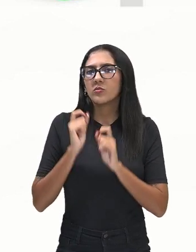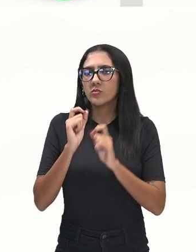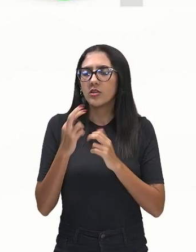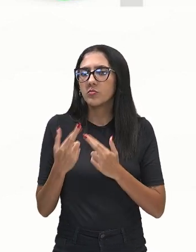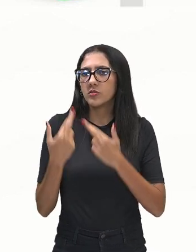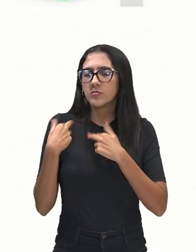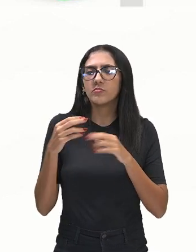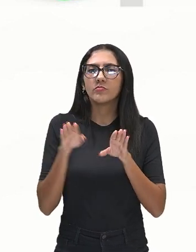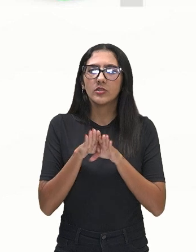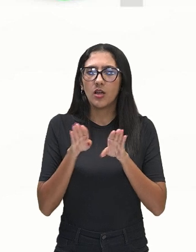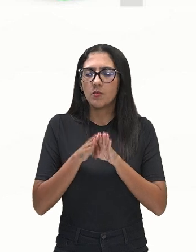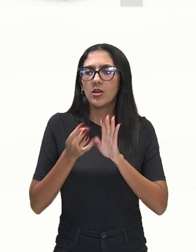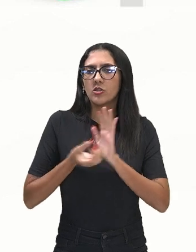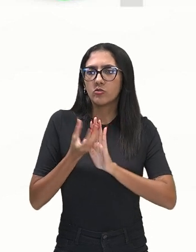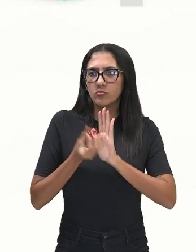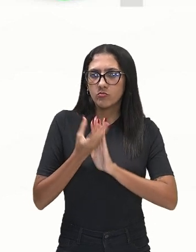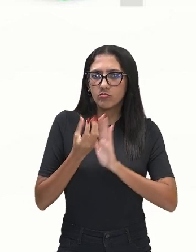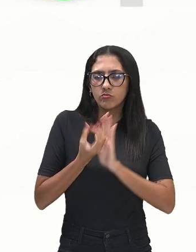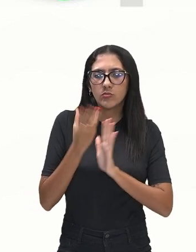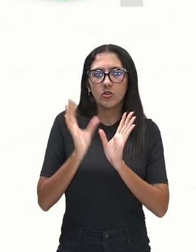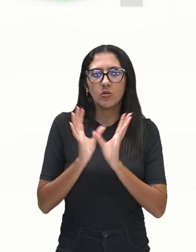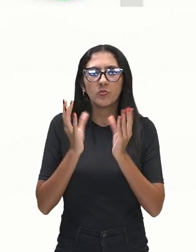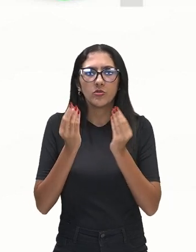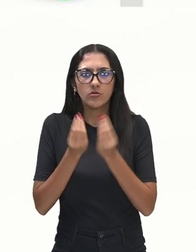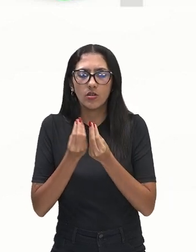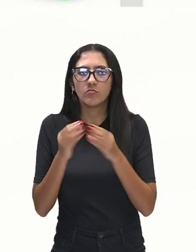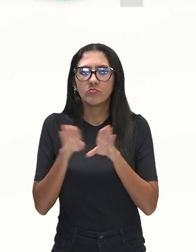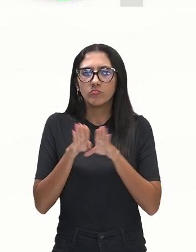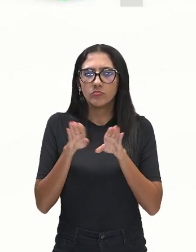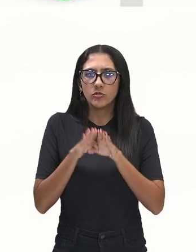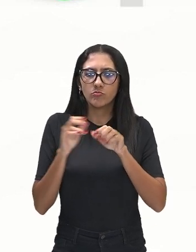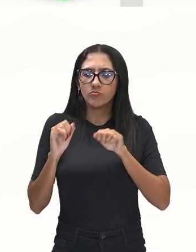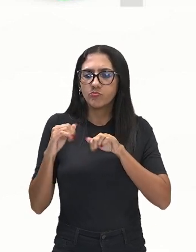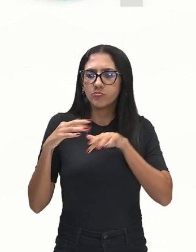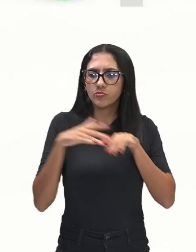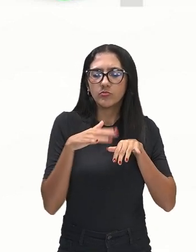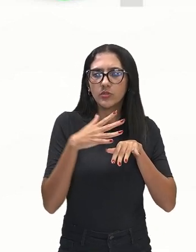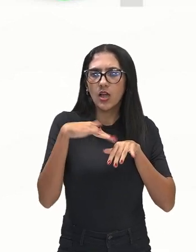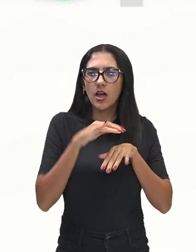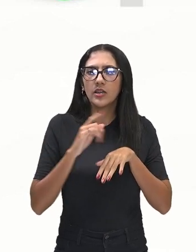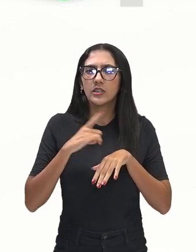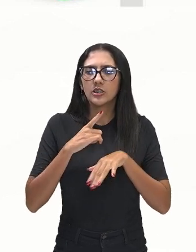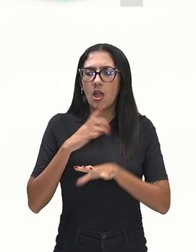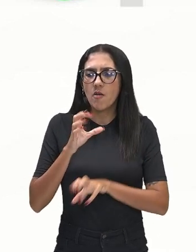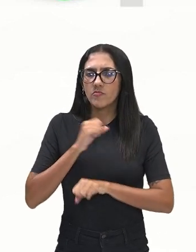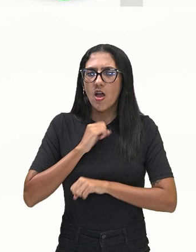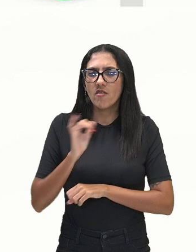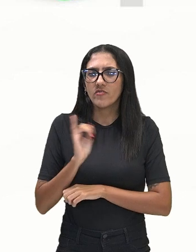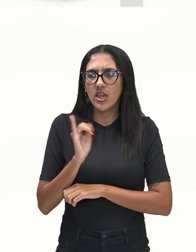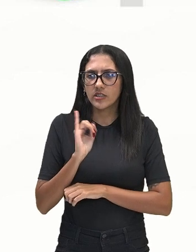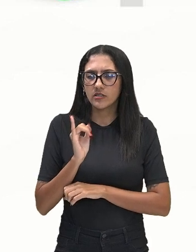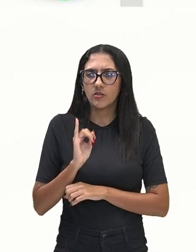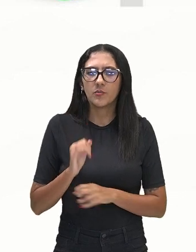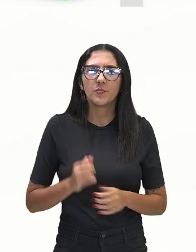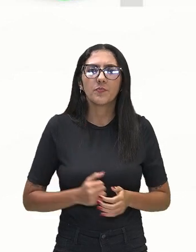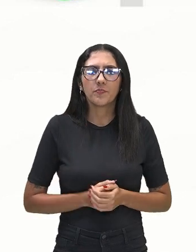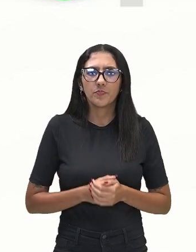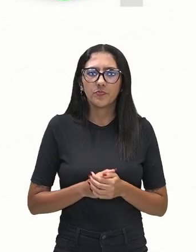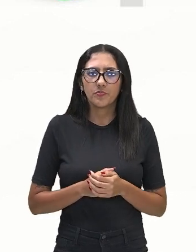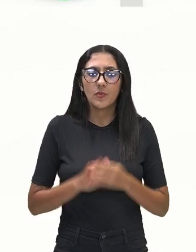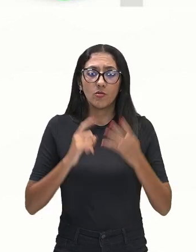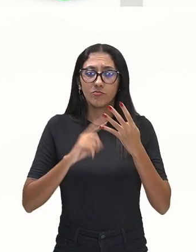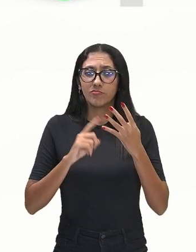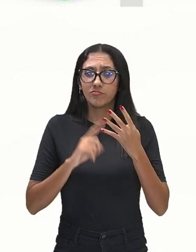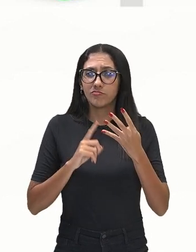realizam fagocitose, né, e invadem regiões infectadas. E nós temos aí os anticorpos, que